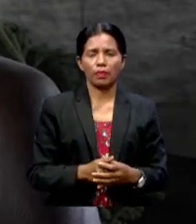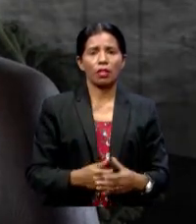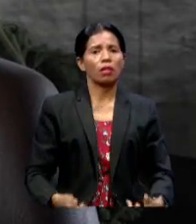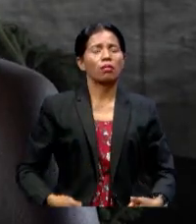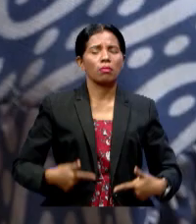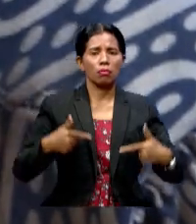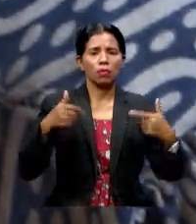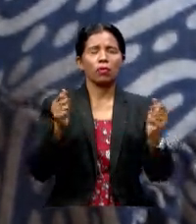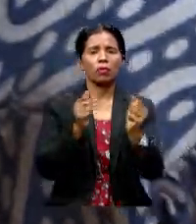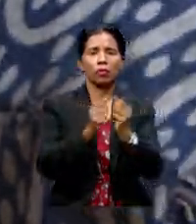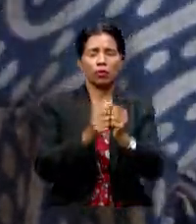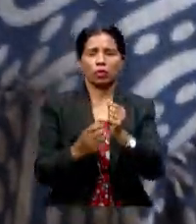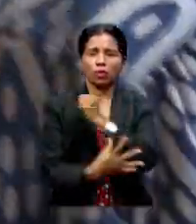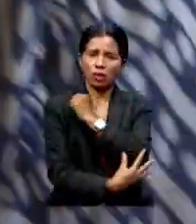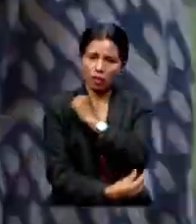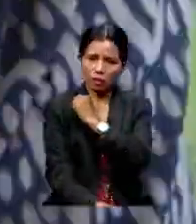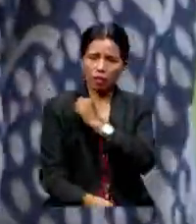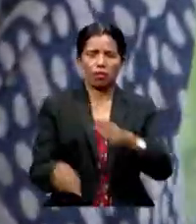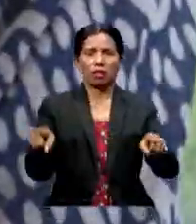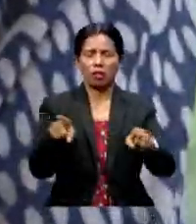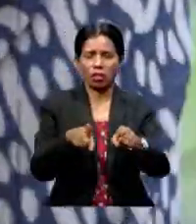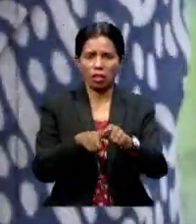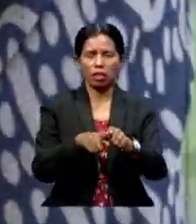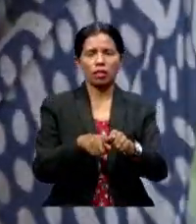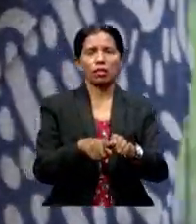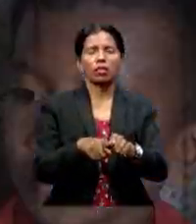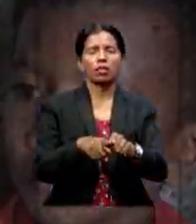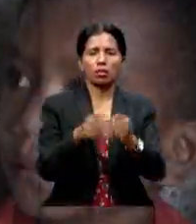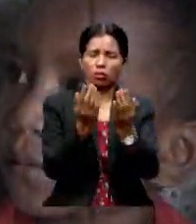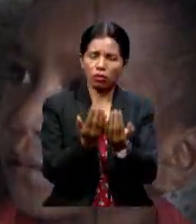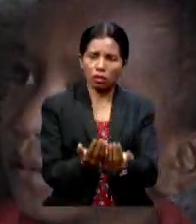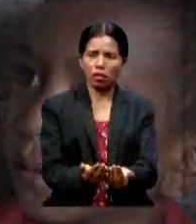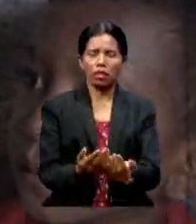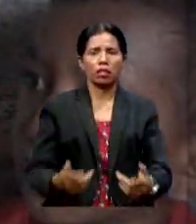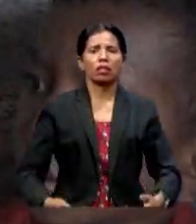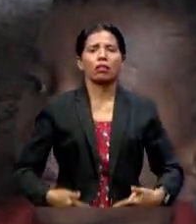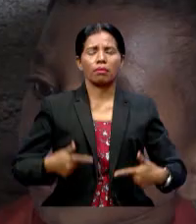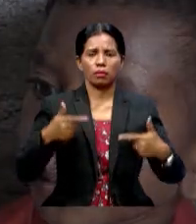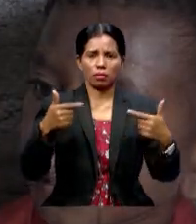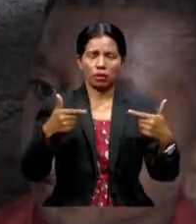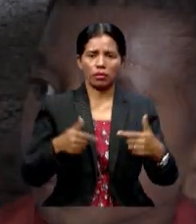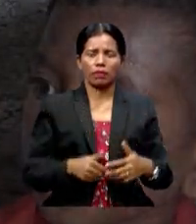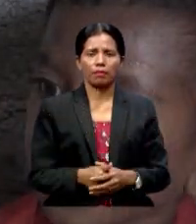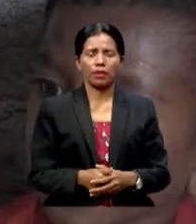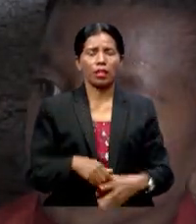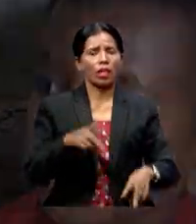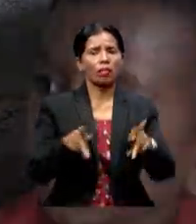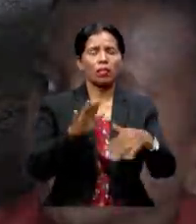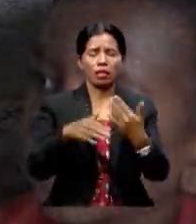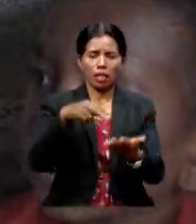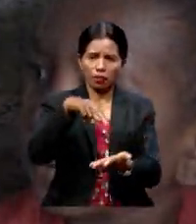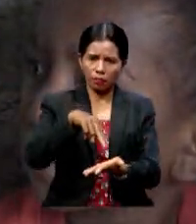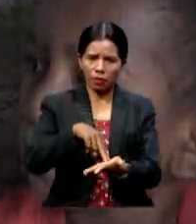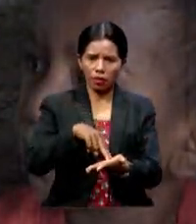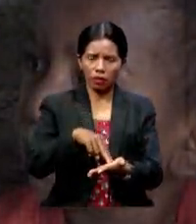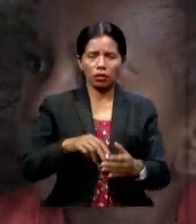condição vulnerável, dela Roma saia nessa narradora ida e a jornada morisnia. Nebe Ema tem que abrir,